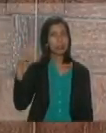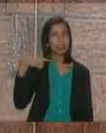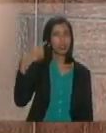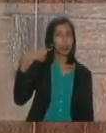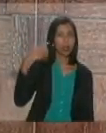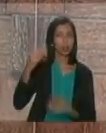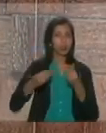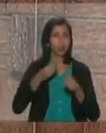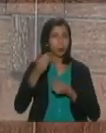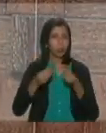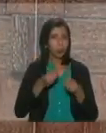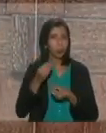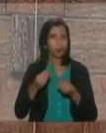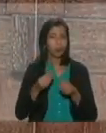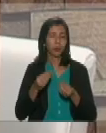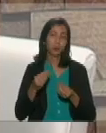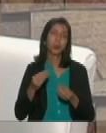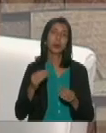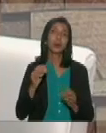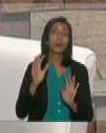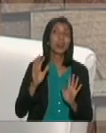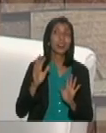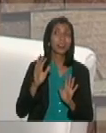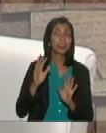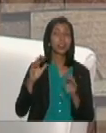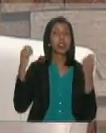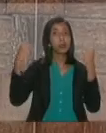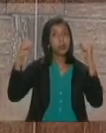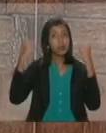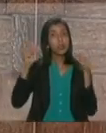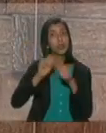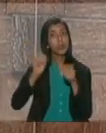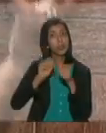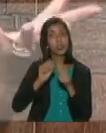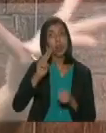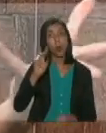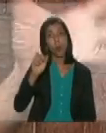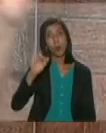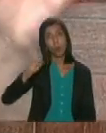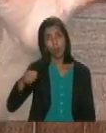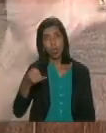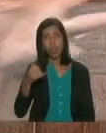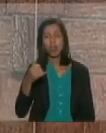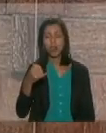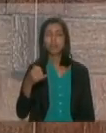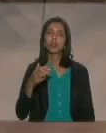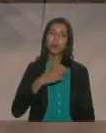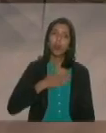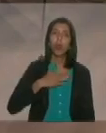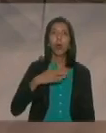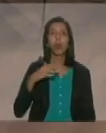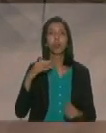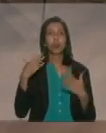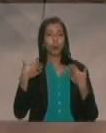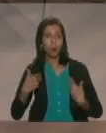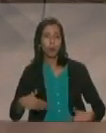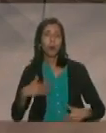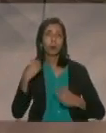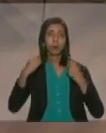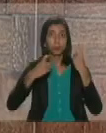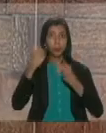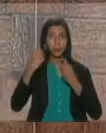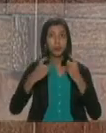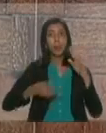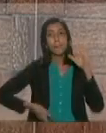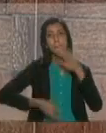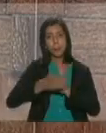ver com uma coisa de teatro, olha eu. Mas louca, tem mesmo, não deixa e educação física para a UESC, eu tinha essa coisa com a dança, de atleta, com o corpo.